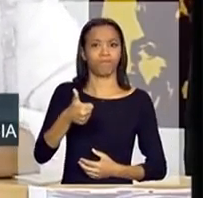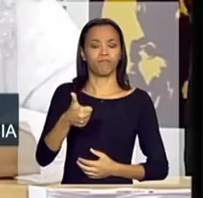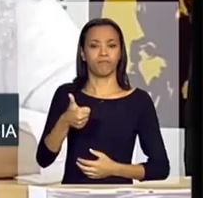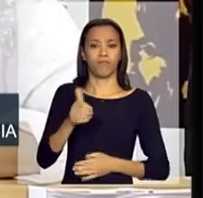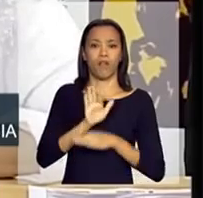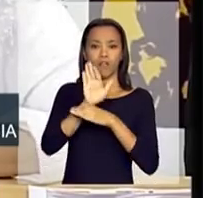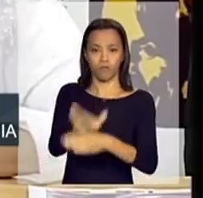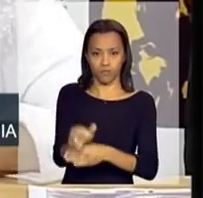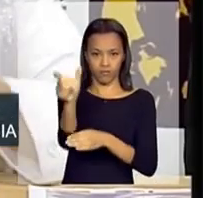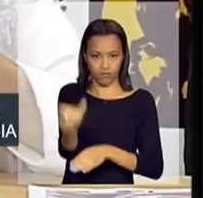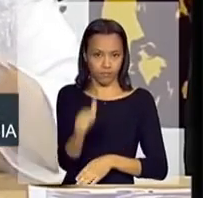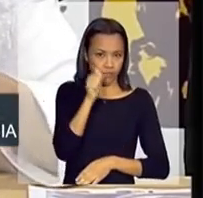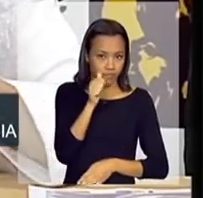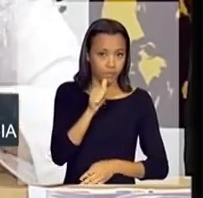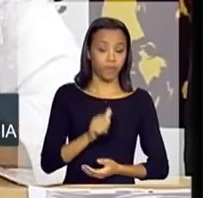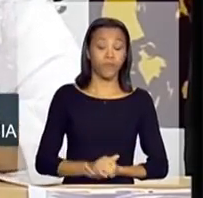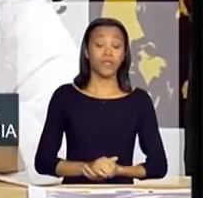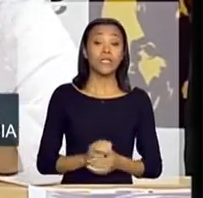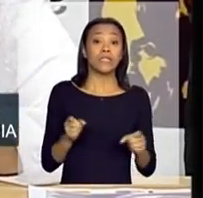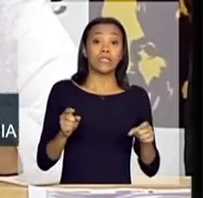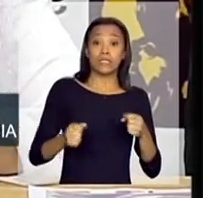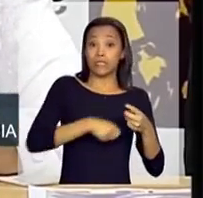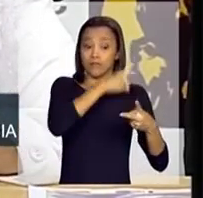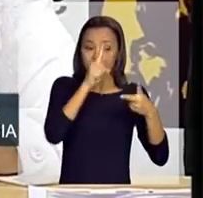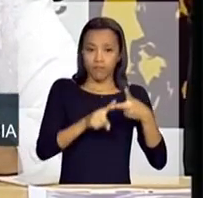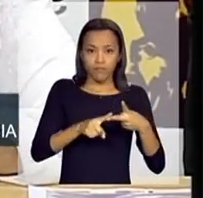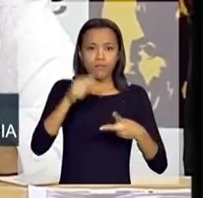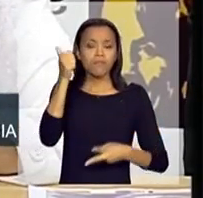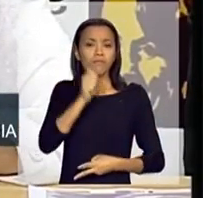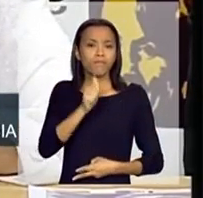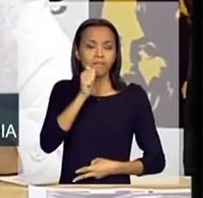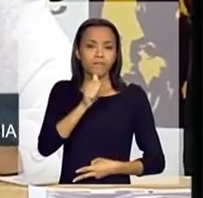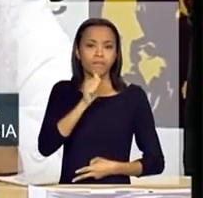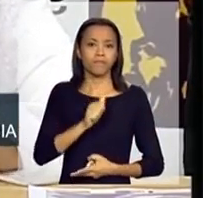Segundo, as mulheres